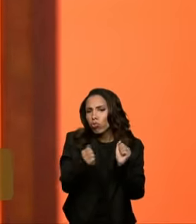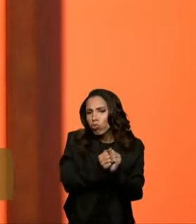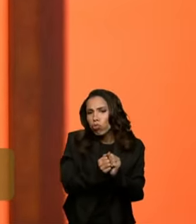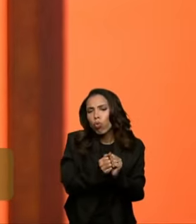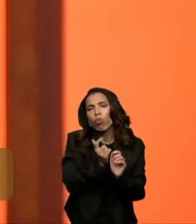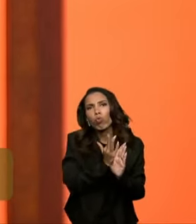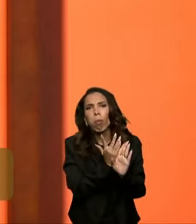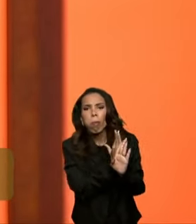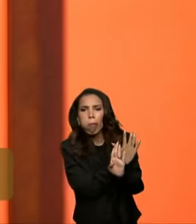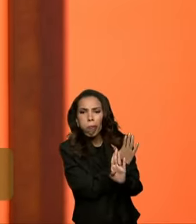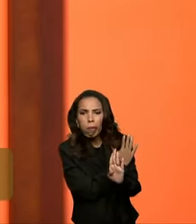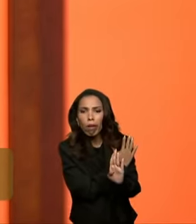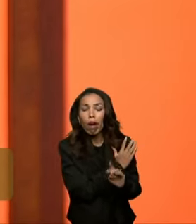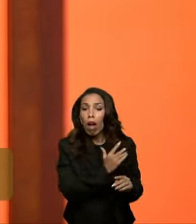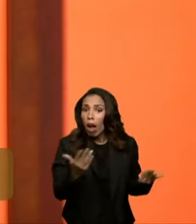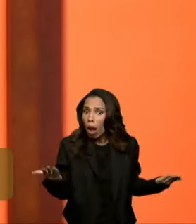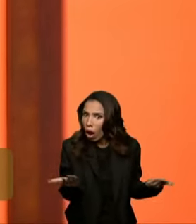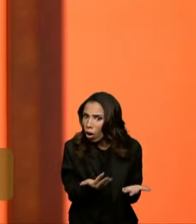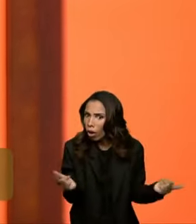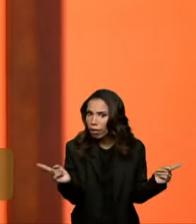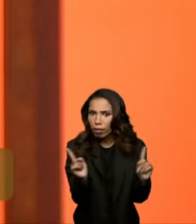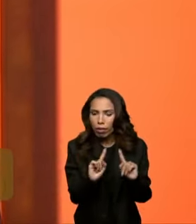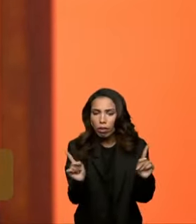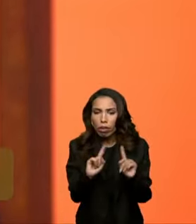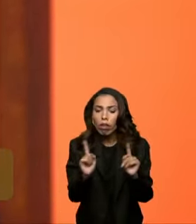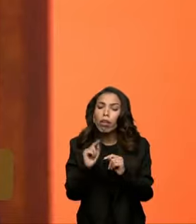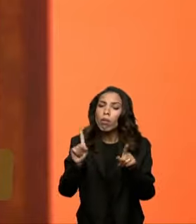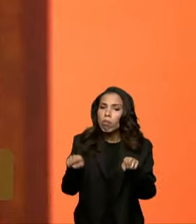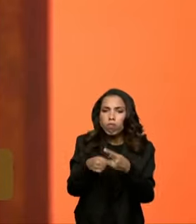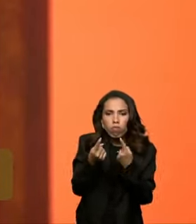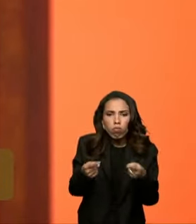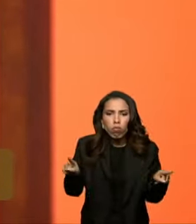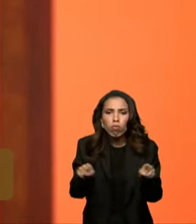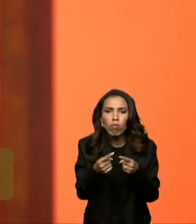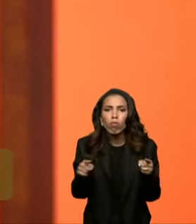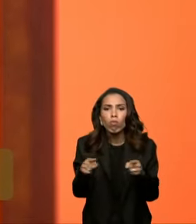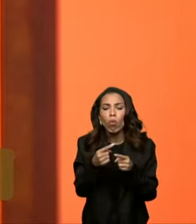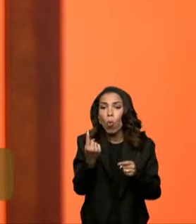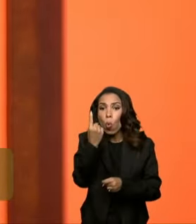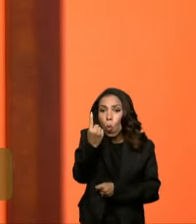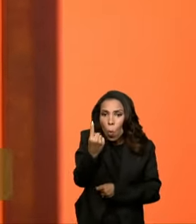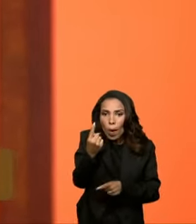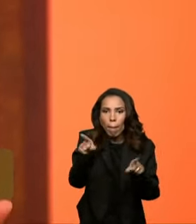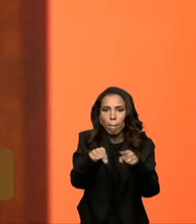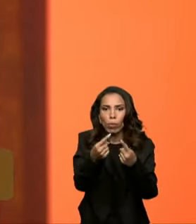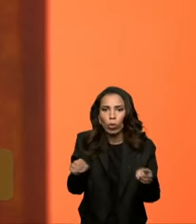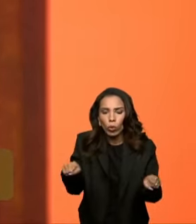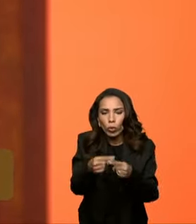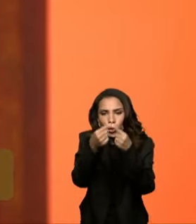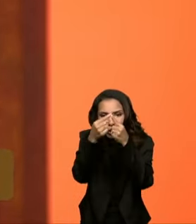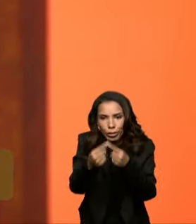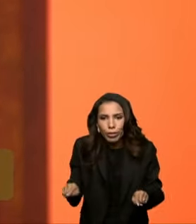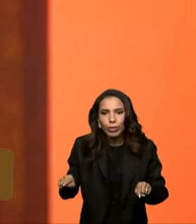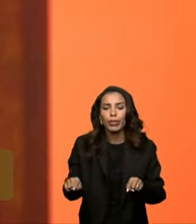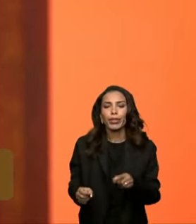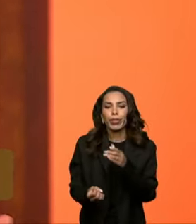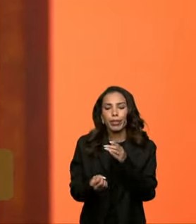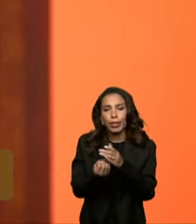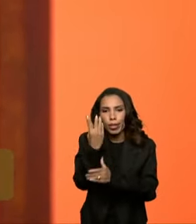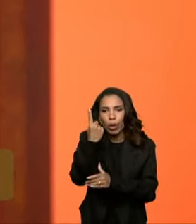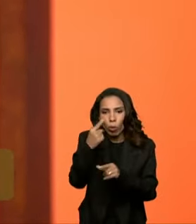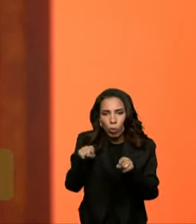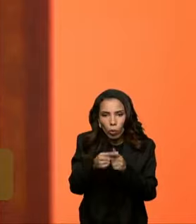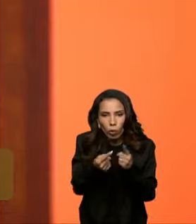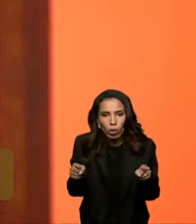que não podem faltar. E agora não, agora você lança música, né? Os chamados singles, né? Agora que está agora rolando uma...